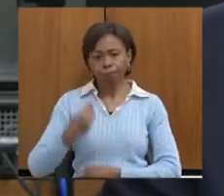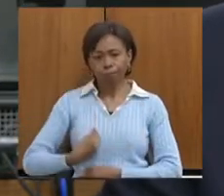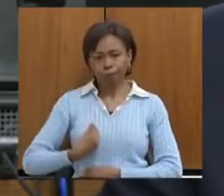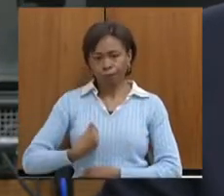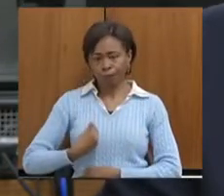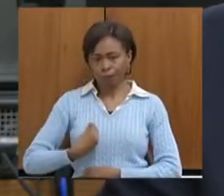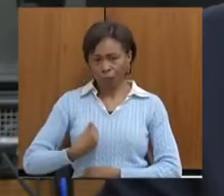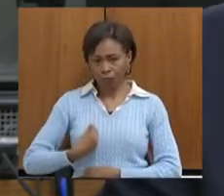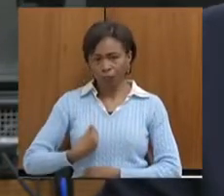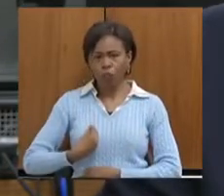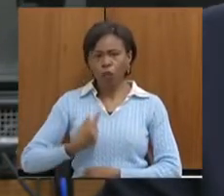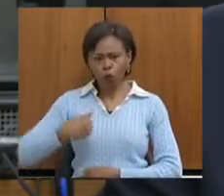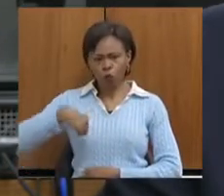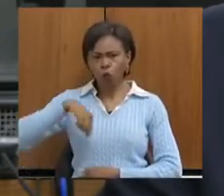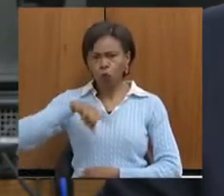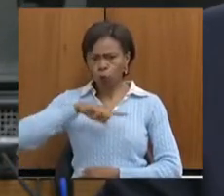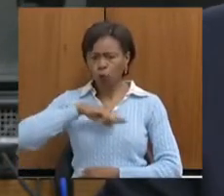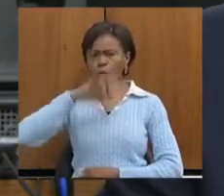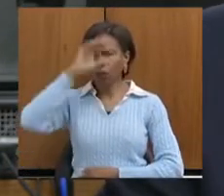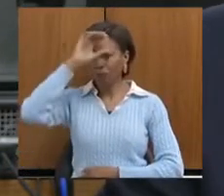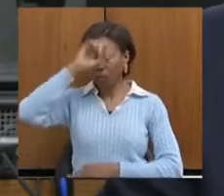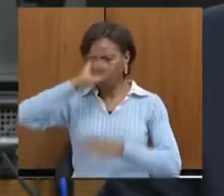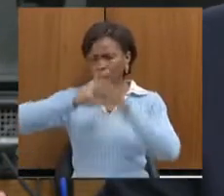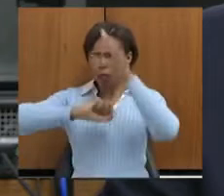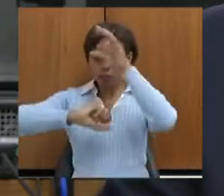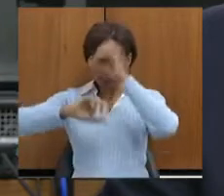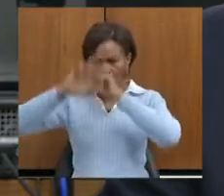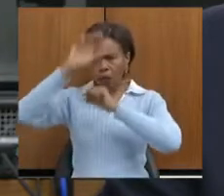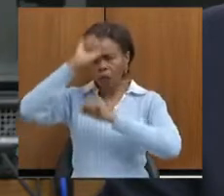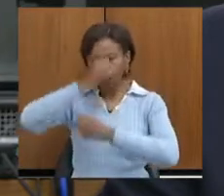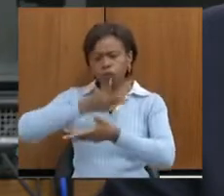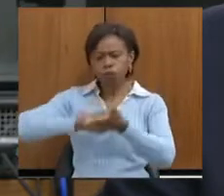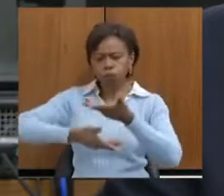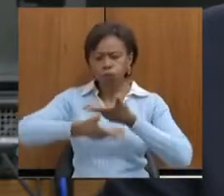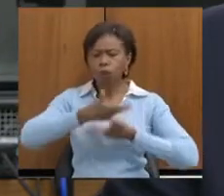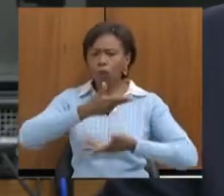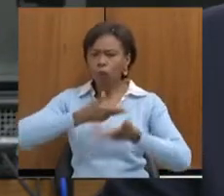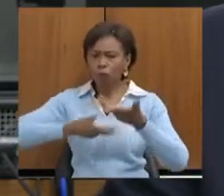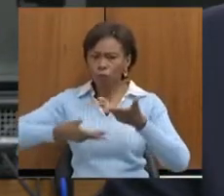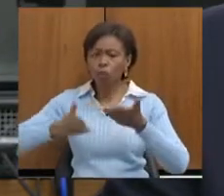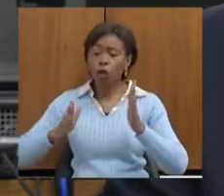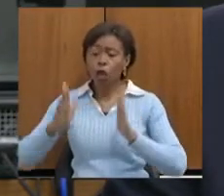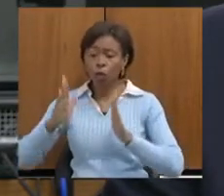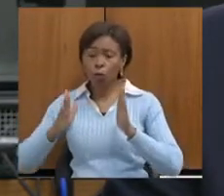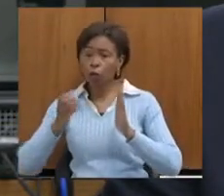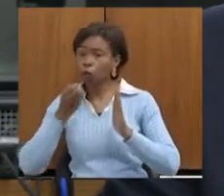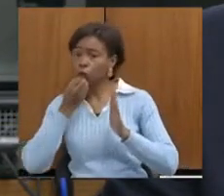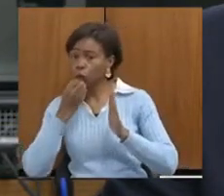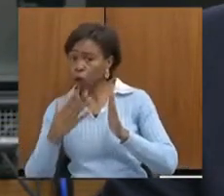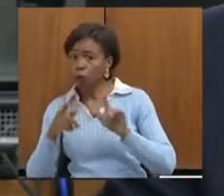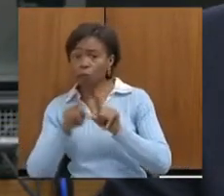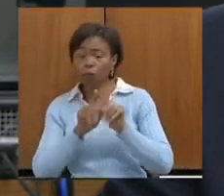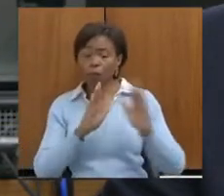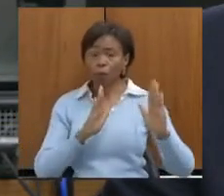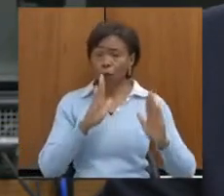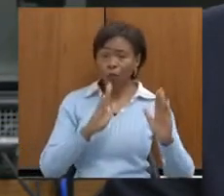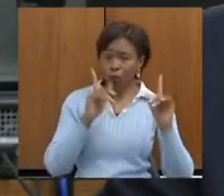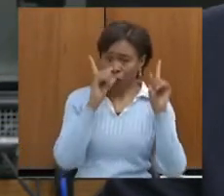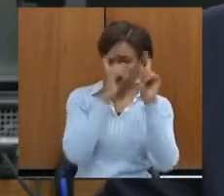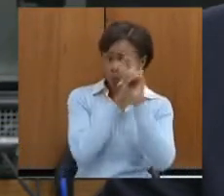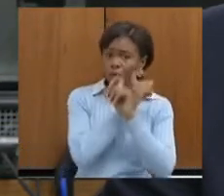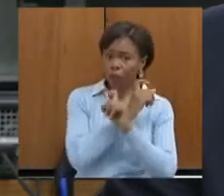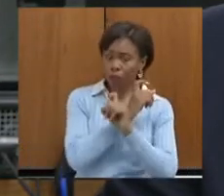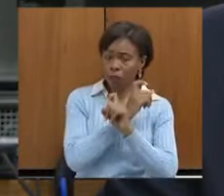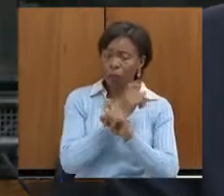com todos não só nos momentos bons mas principalmente nos momentos difíceis e é por isso que eu terminal de